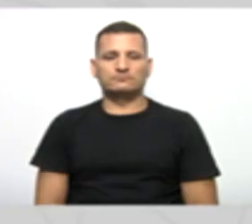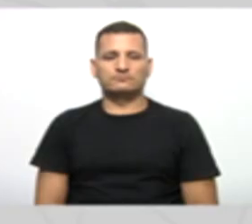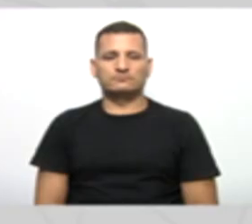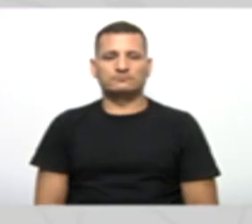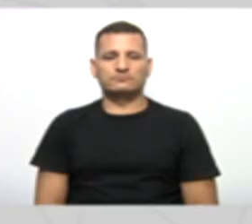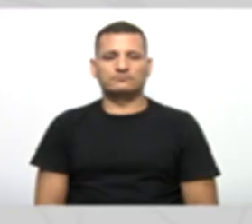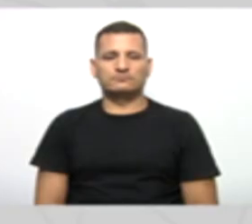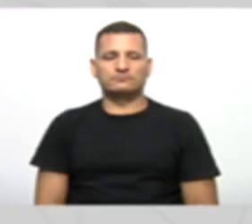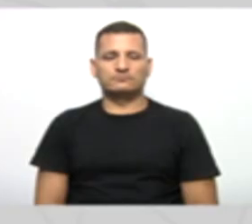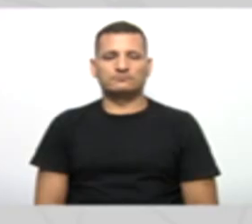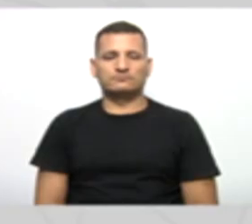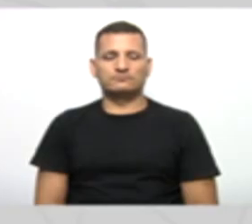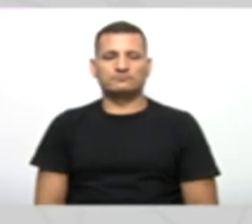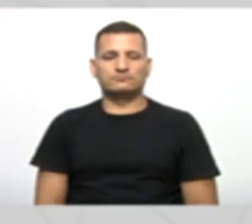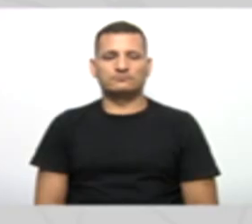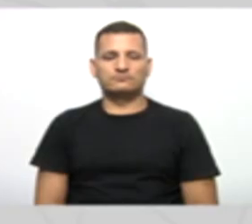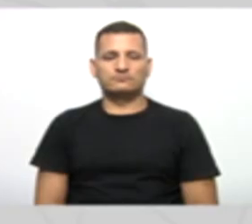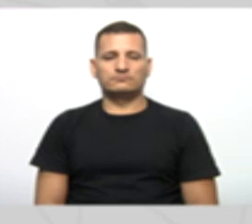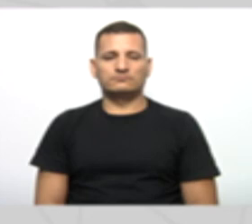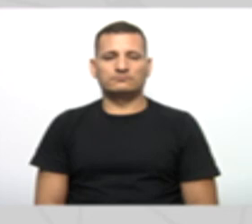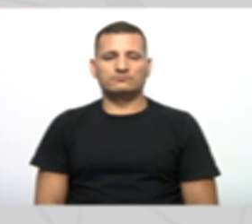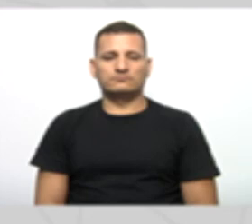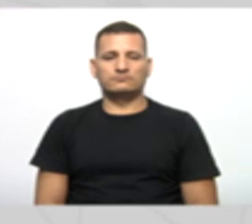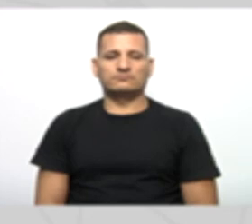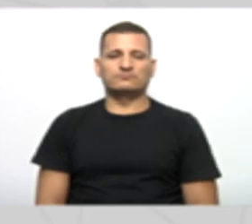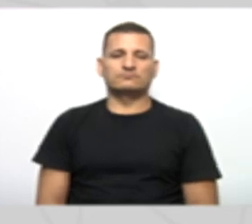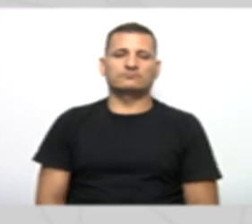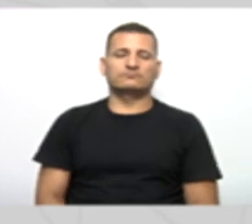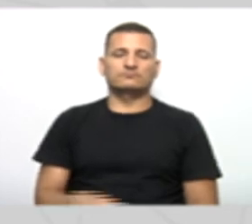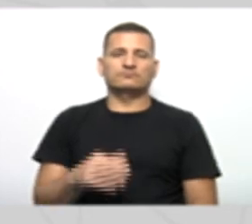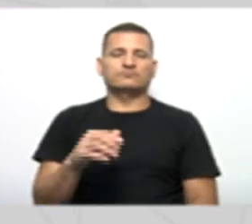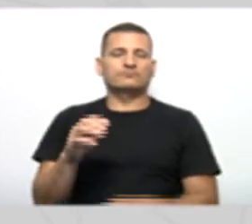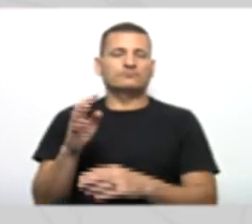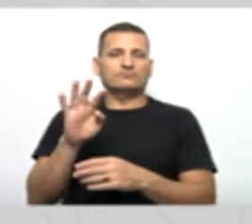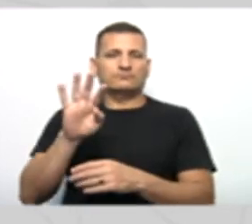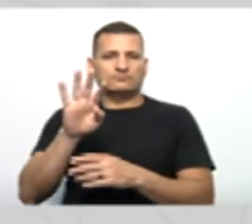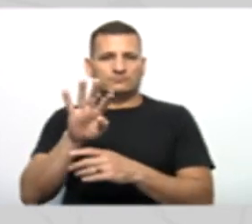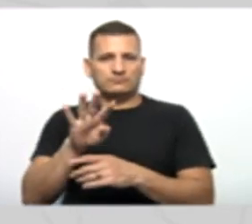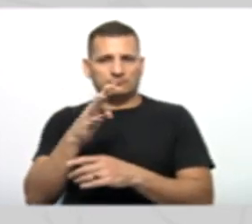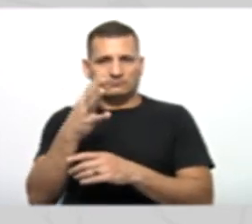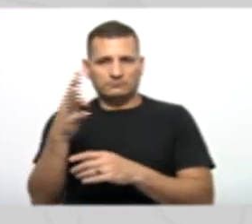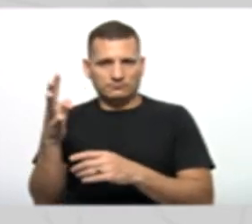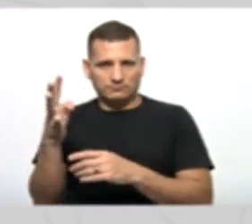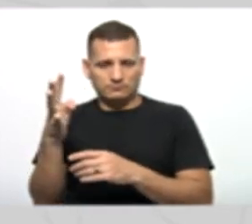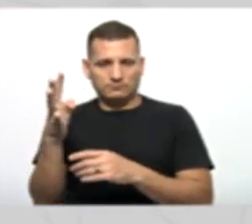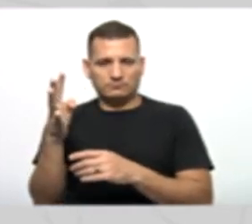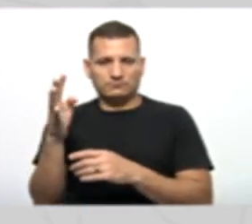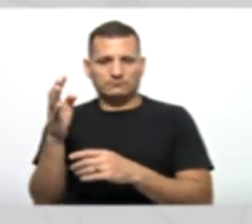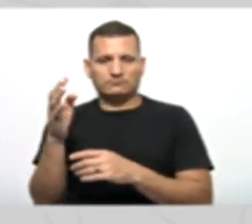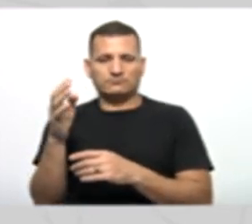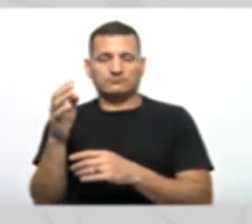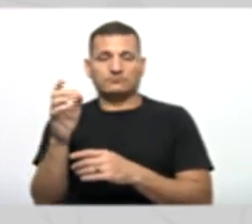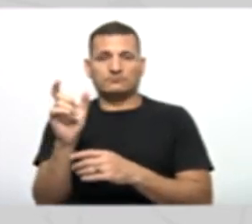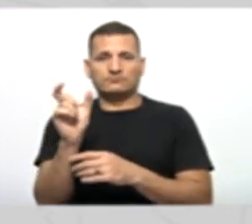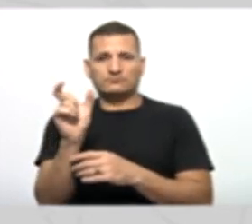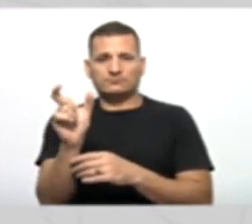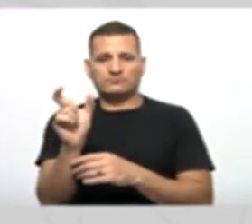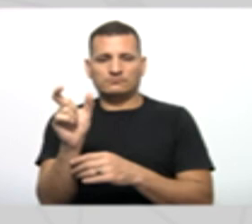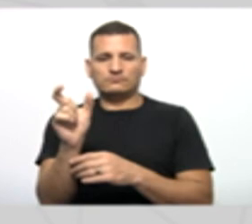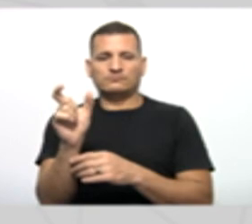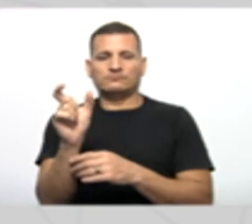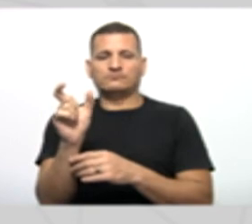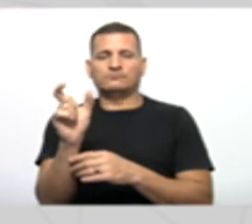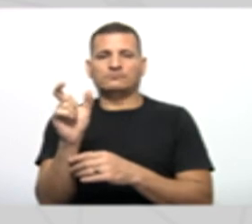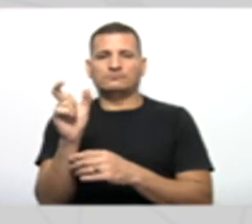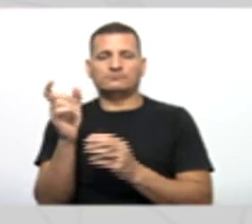Ou seja, vai fazer uma alteração na tabela, dizendo aqui que vai alterar para gramática, onde o ID de disciplina for